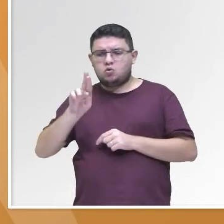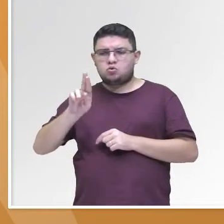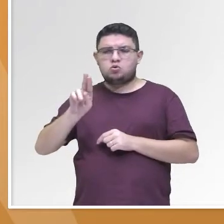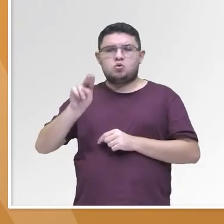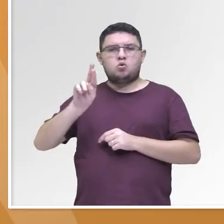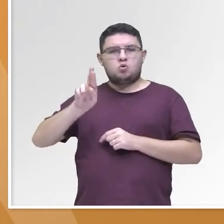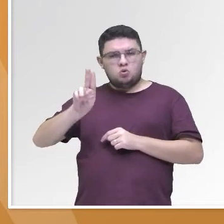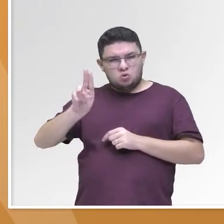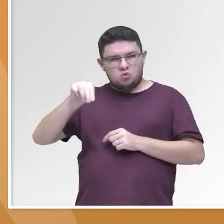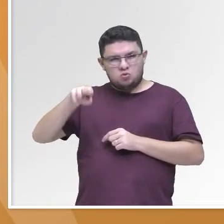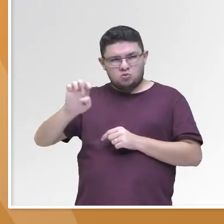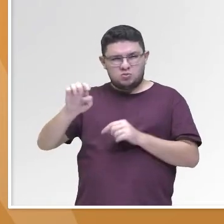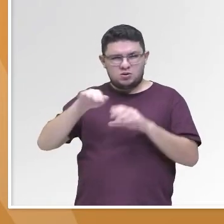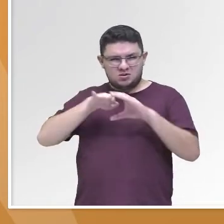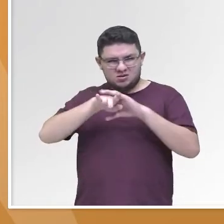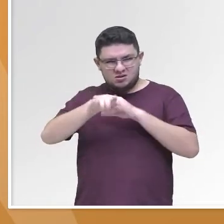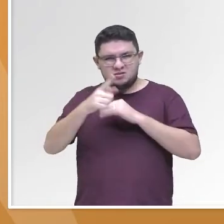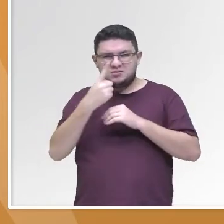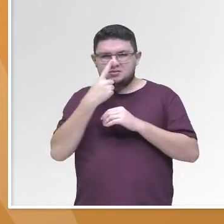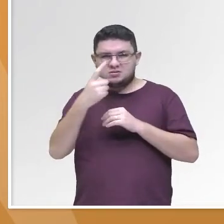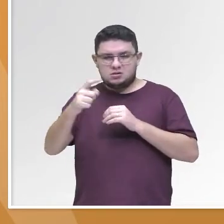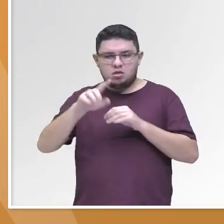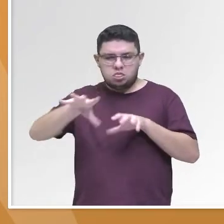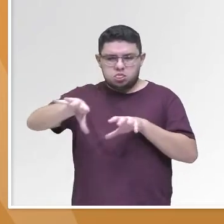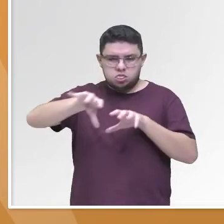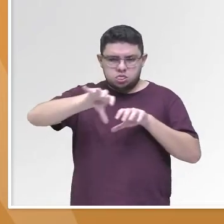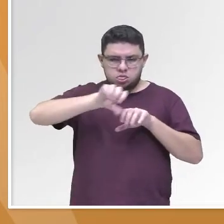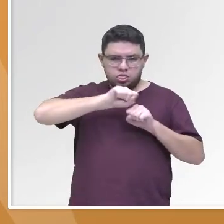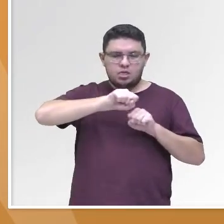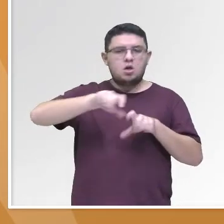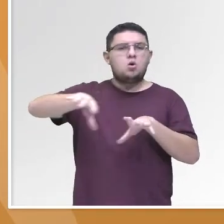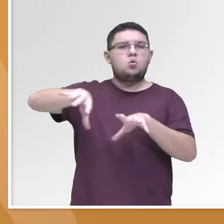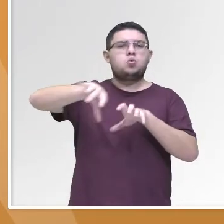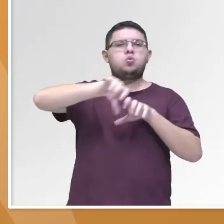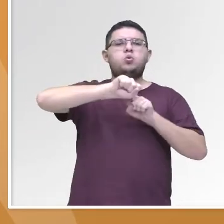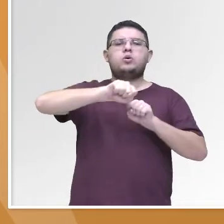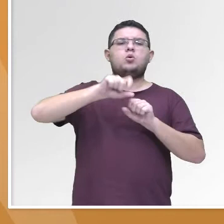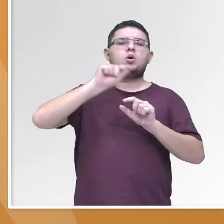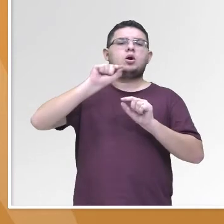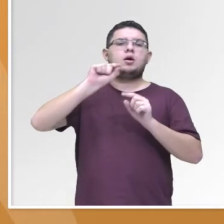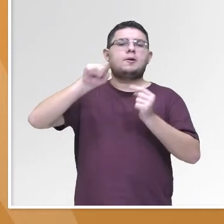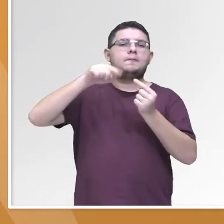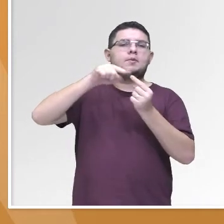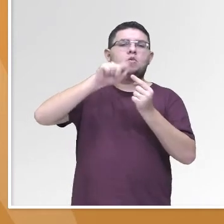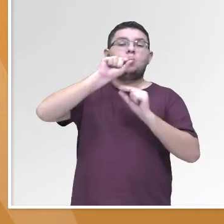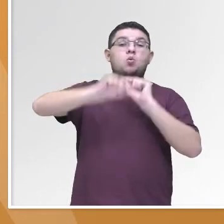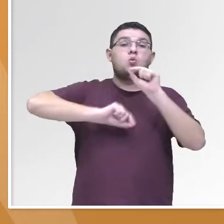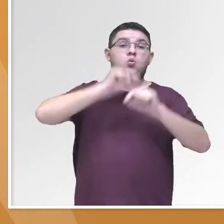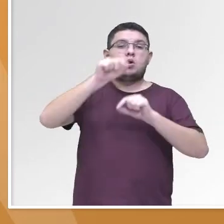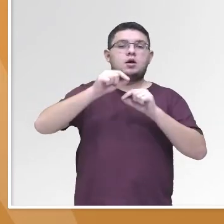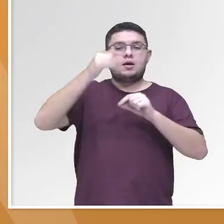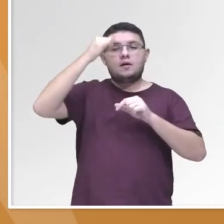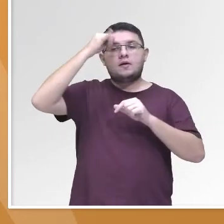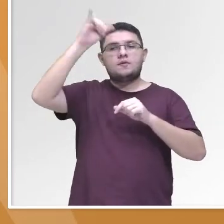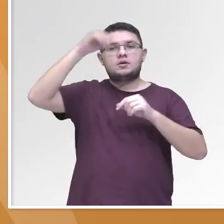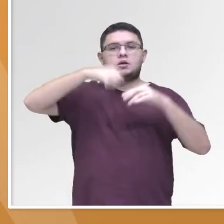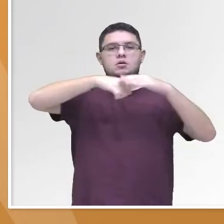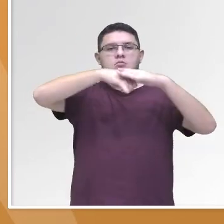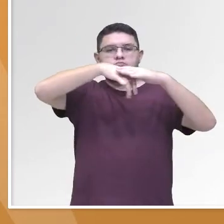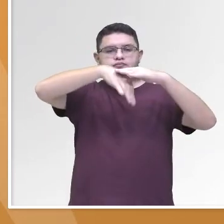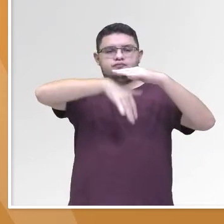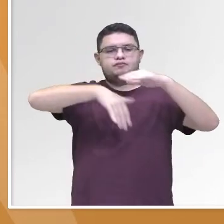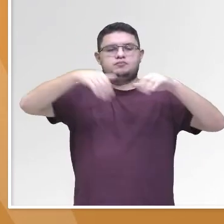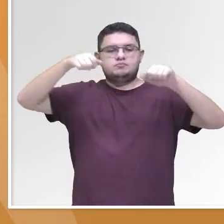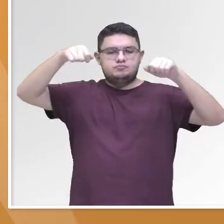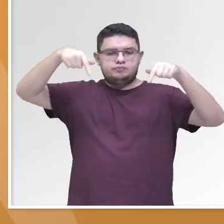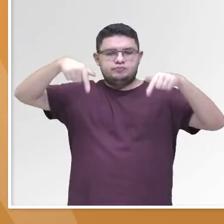ser retirado ali para tentar diminuir o impacto da infiltração do chorume para o lençol freático,